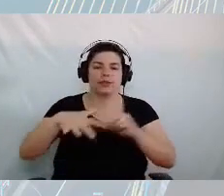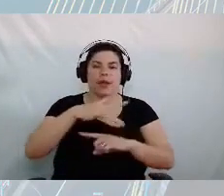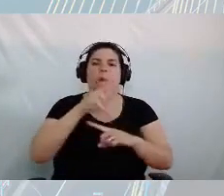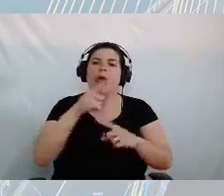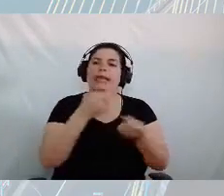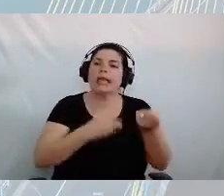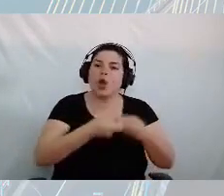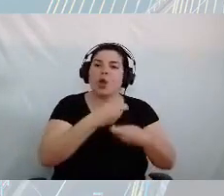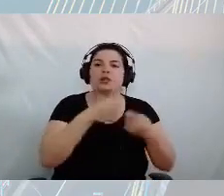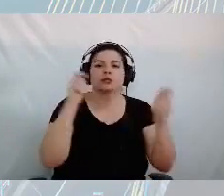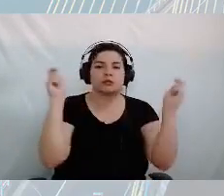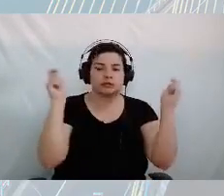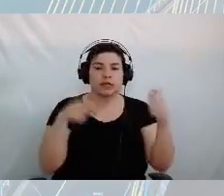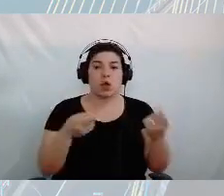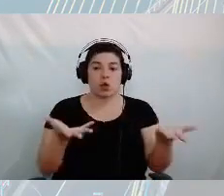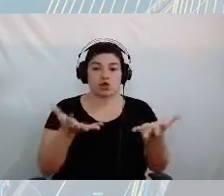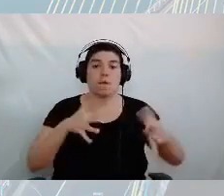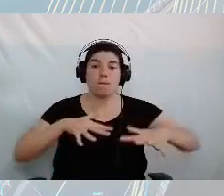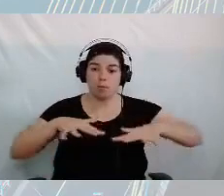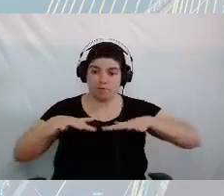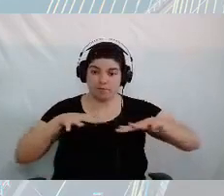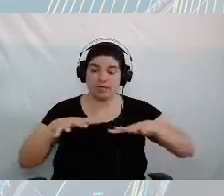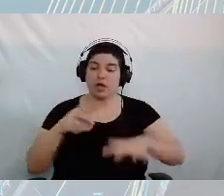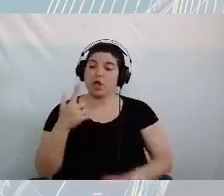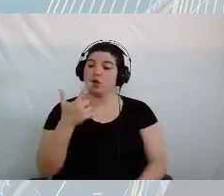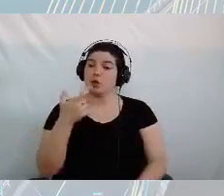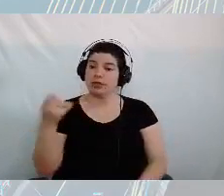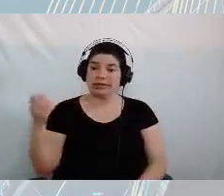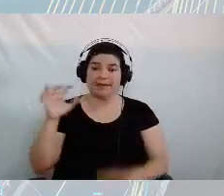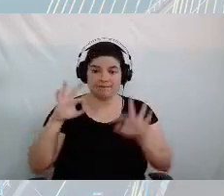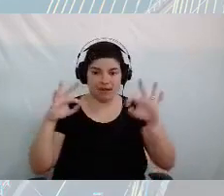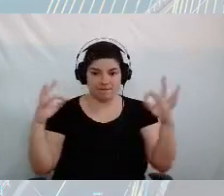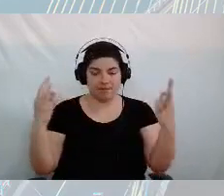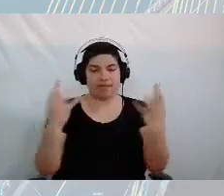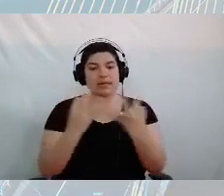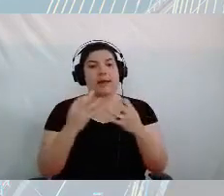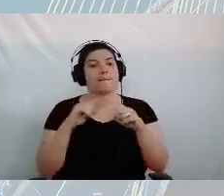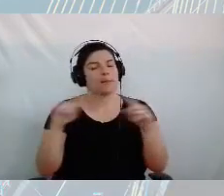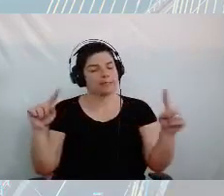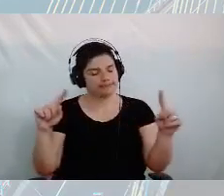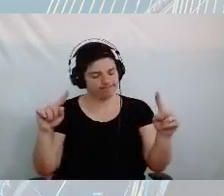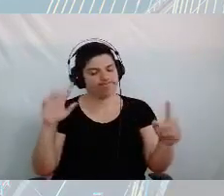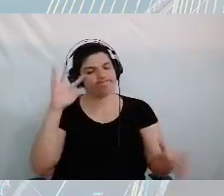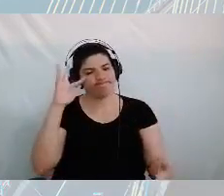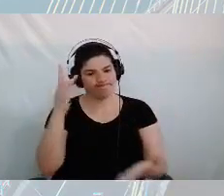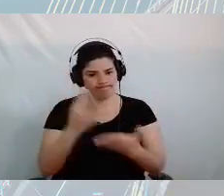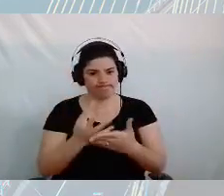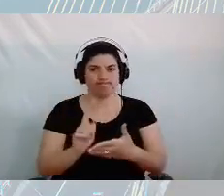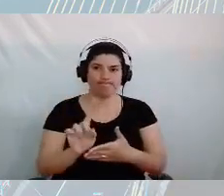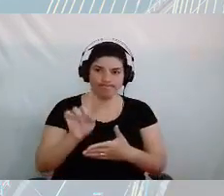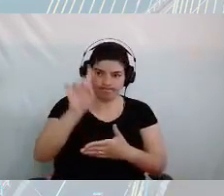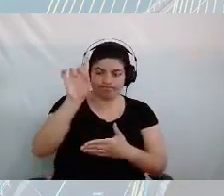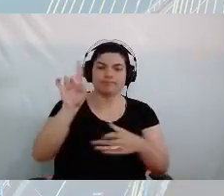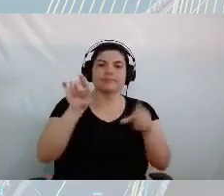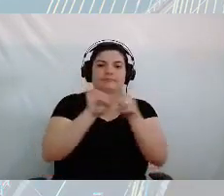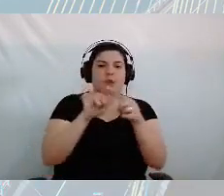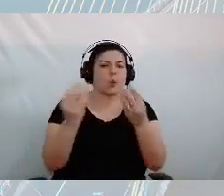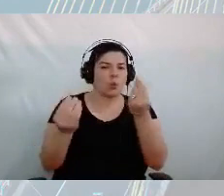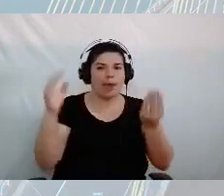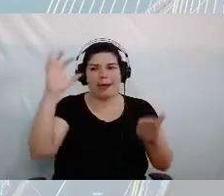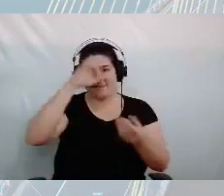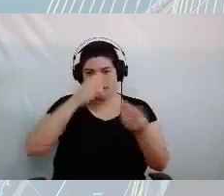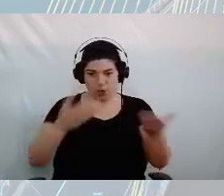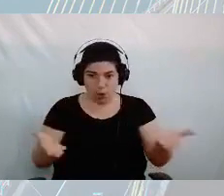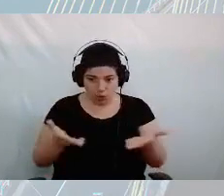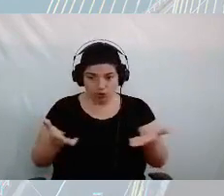social que hoje movimenta 200 famílias, mas que, com fé em Deus e com a forma com que a gente aprendeu agora a lidar,